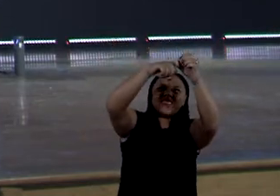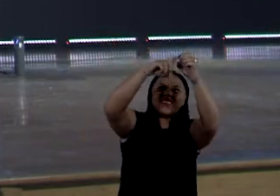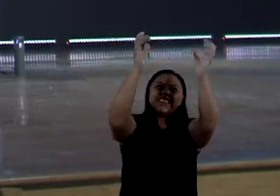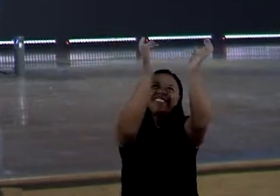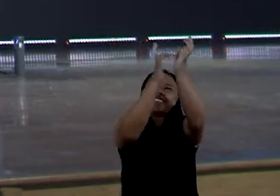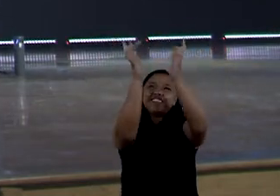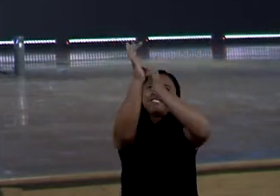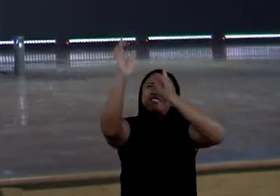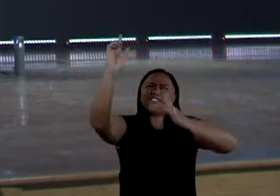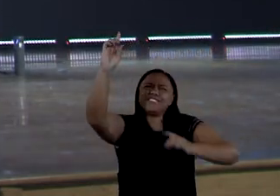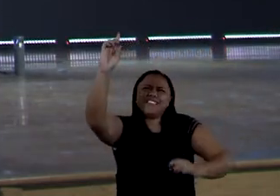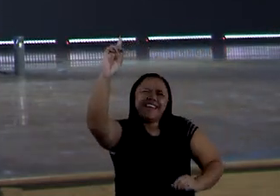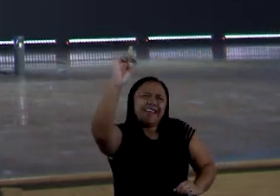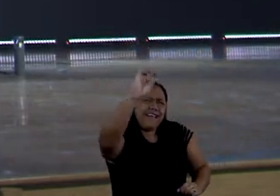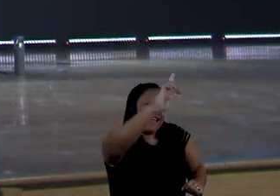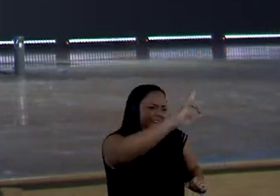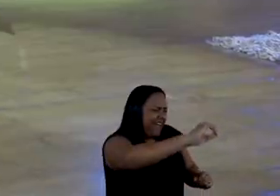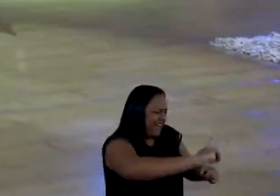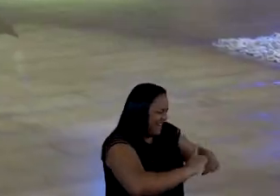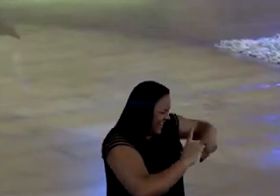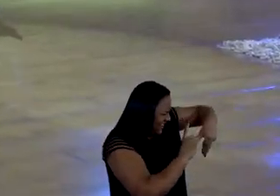voltarei. Ele vem me